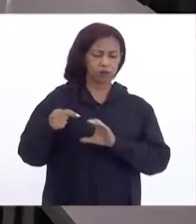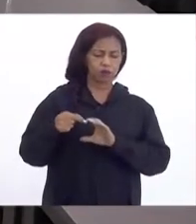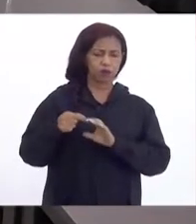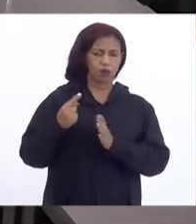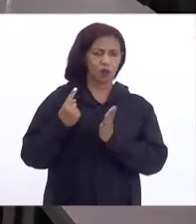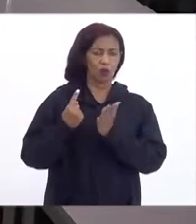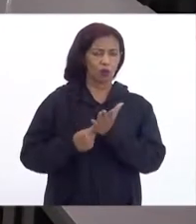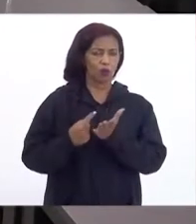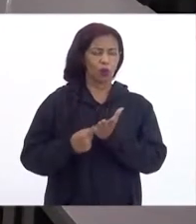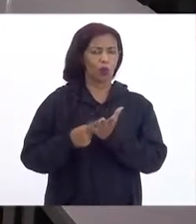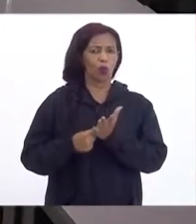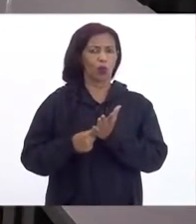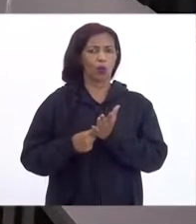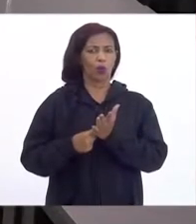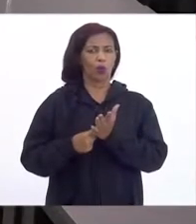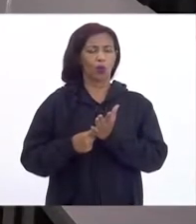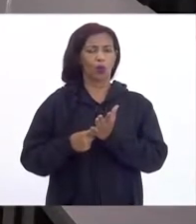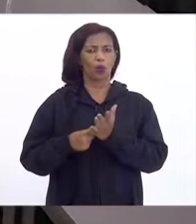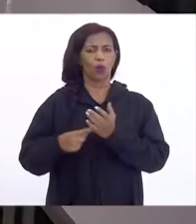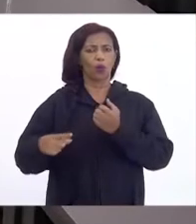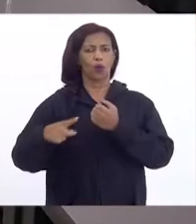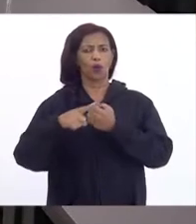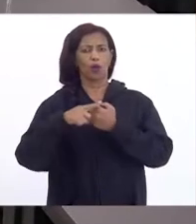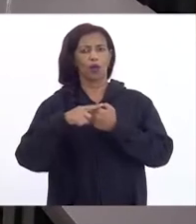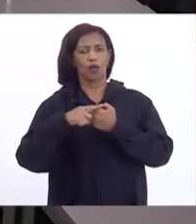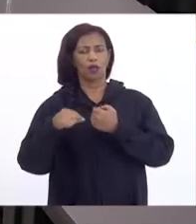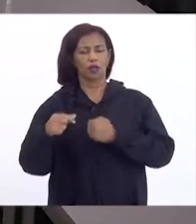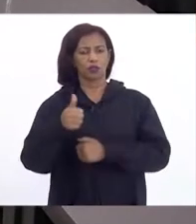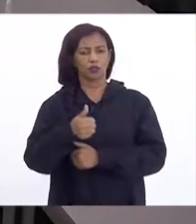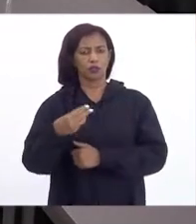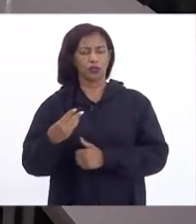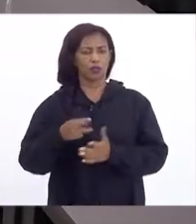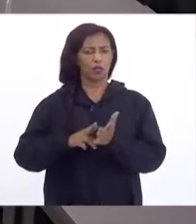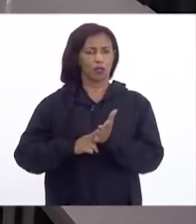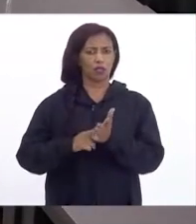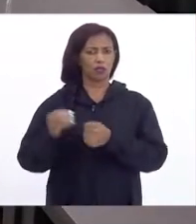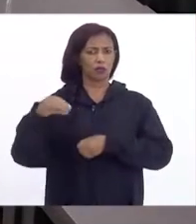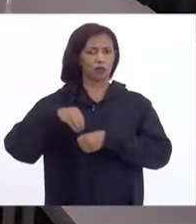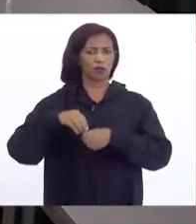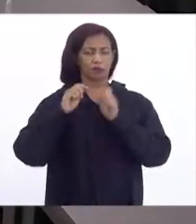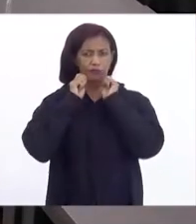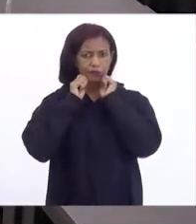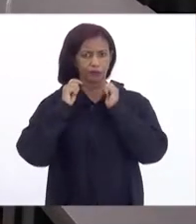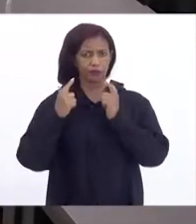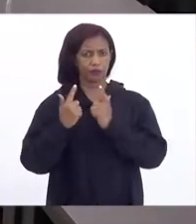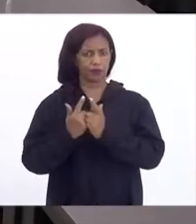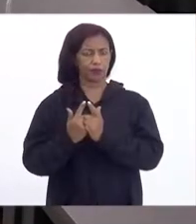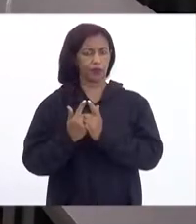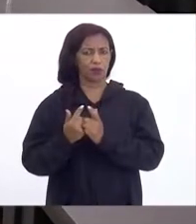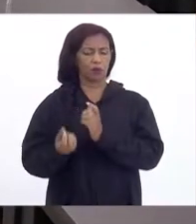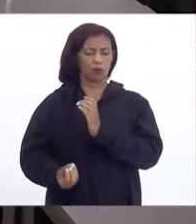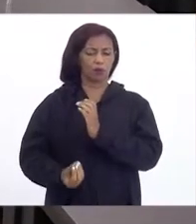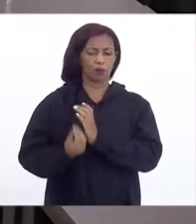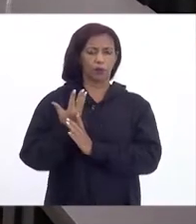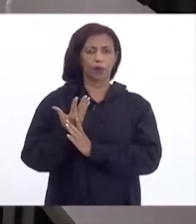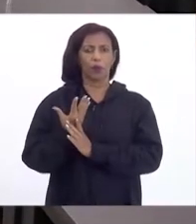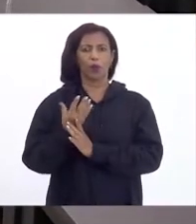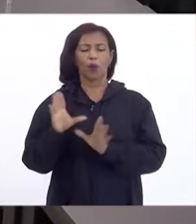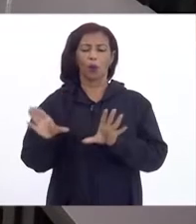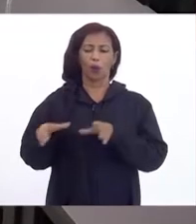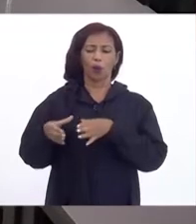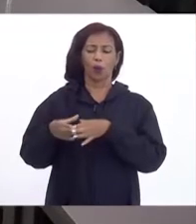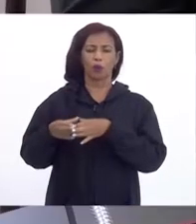37, caput, inciso 7 do Regimento Interno da Alerge, sobre a criação de